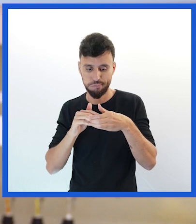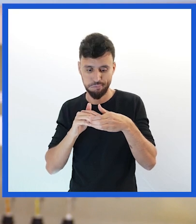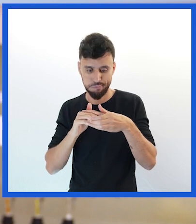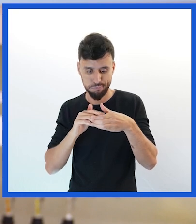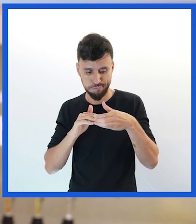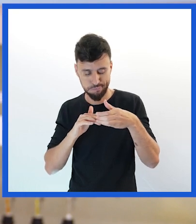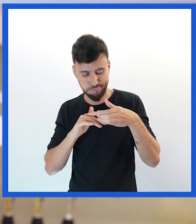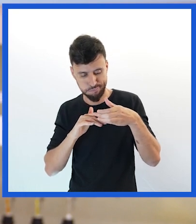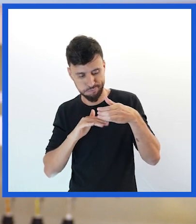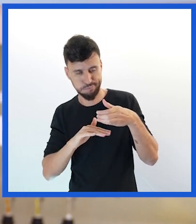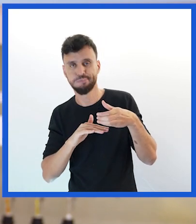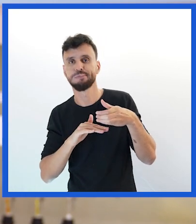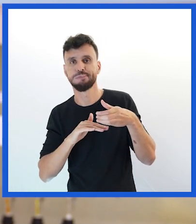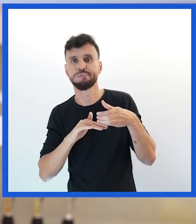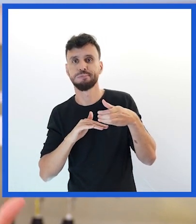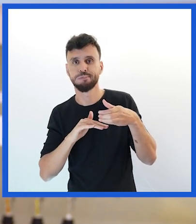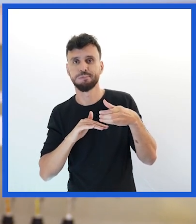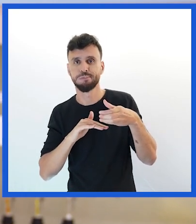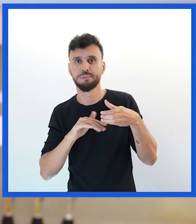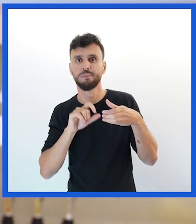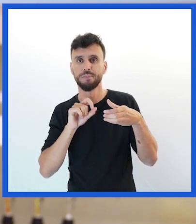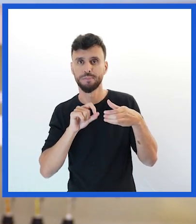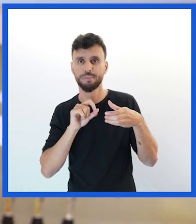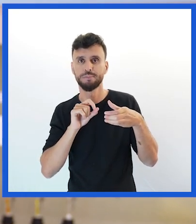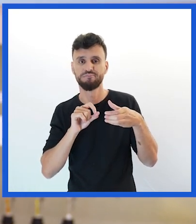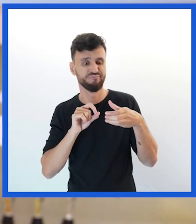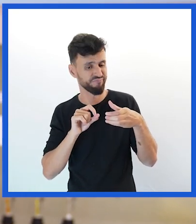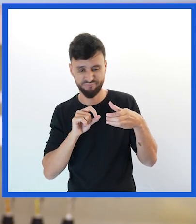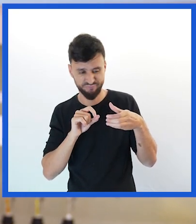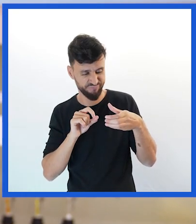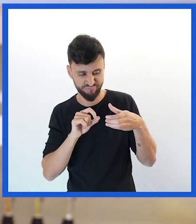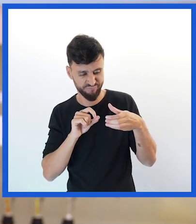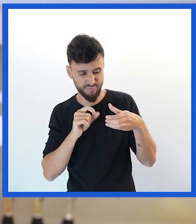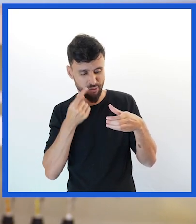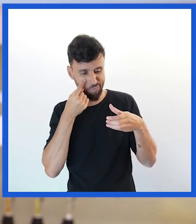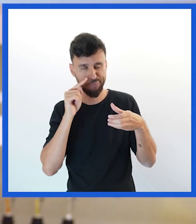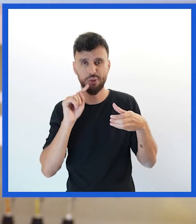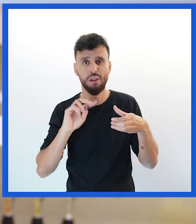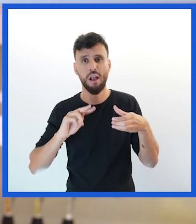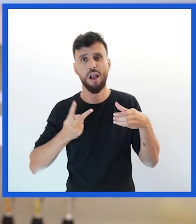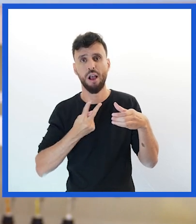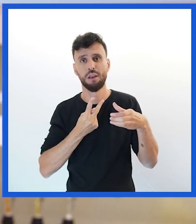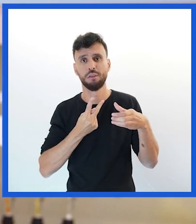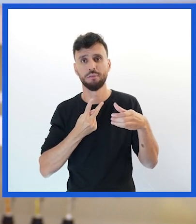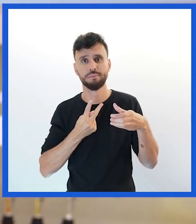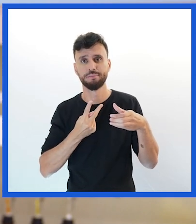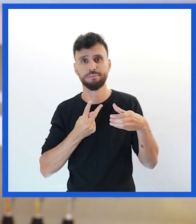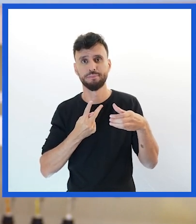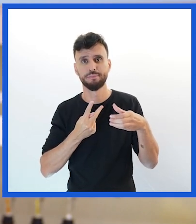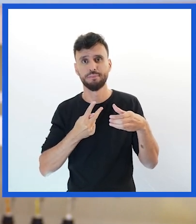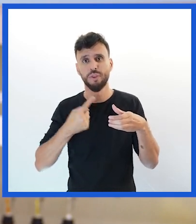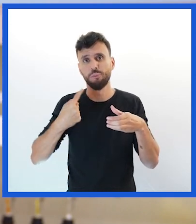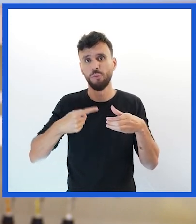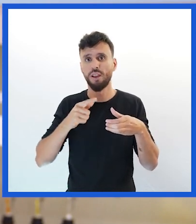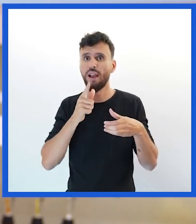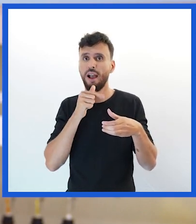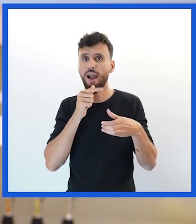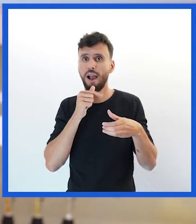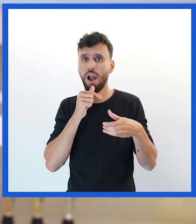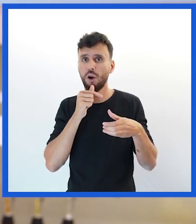dessa massa de sólidos e assim respondem por falsos positivos, já que a água erroneamente é quantificada